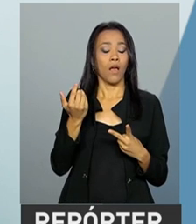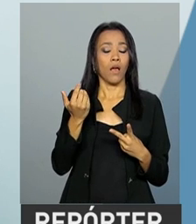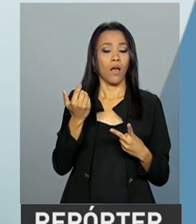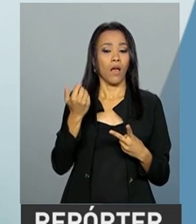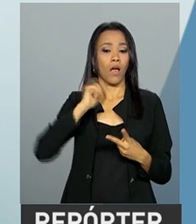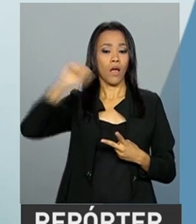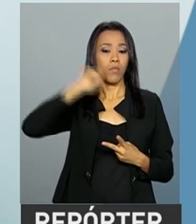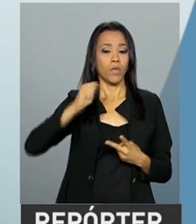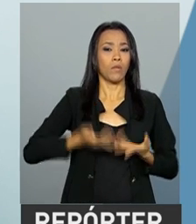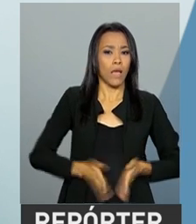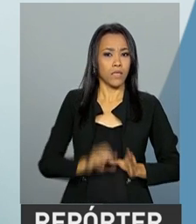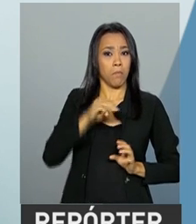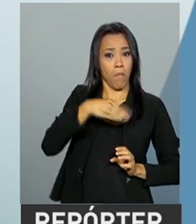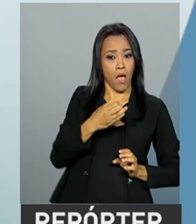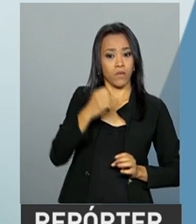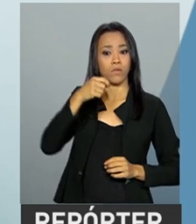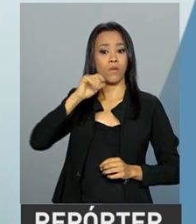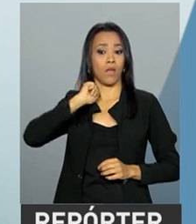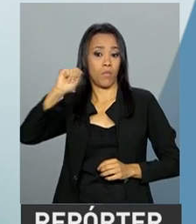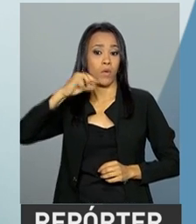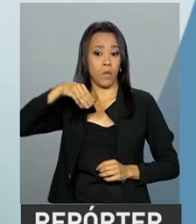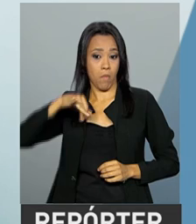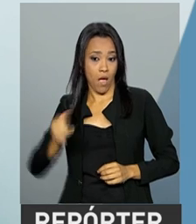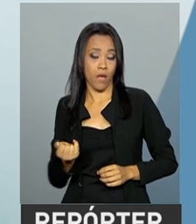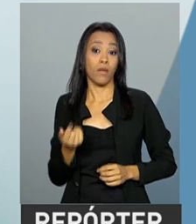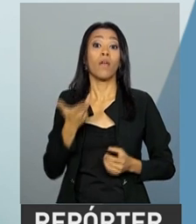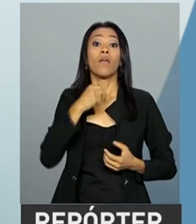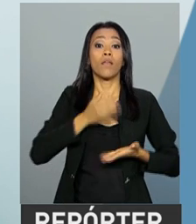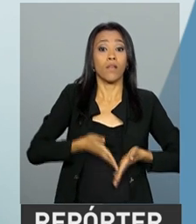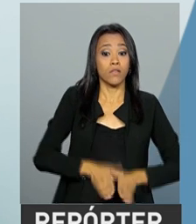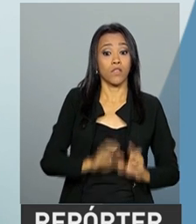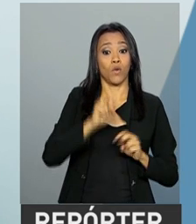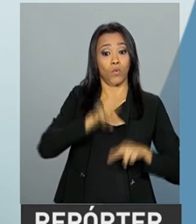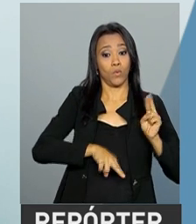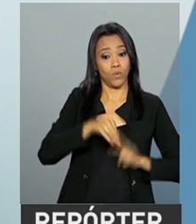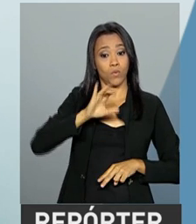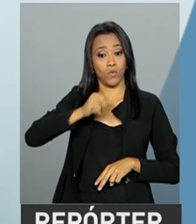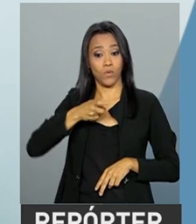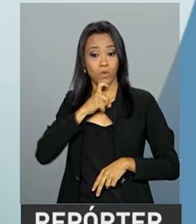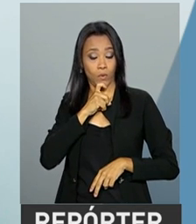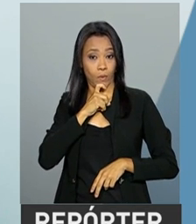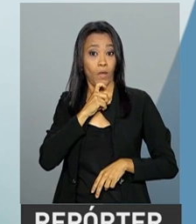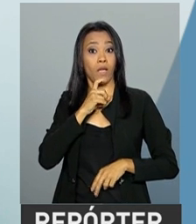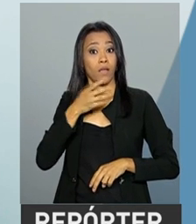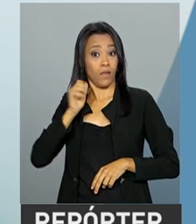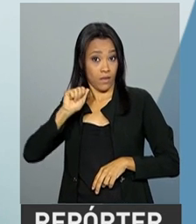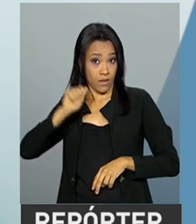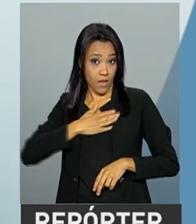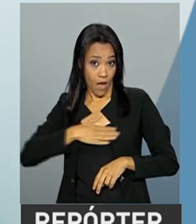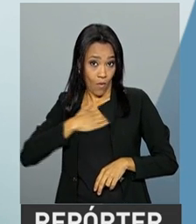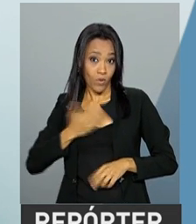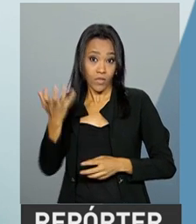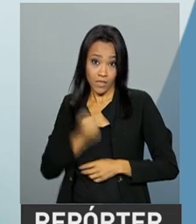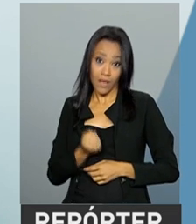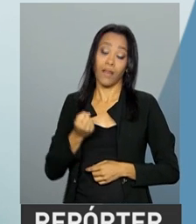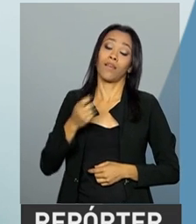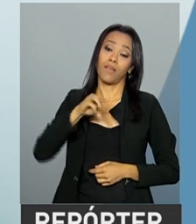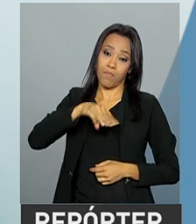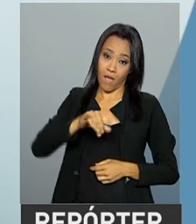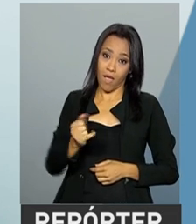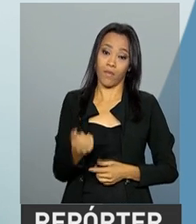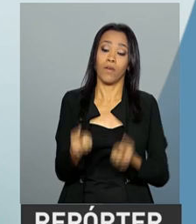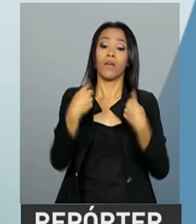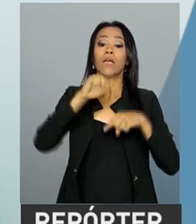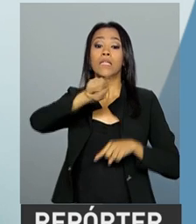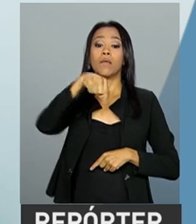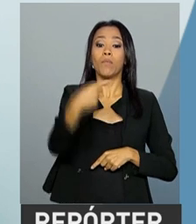nascidos em março Abril e maio quem nasceu em junho julho e agosto começa a sacar em Maio em junho o saque vai